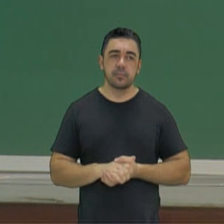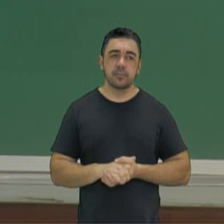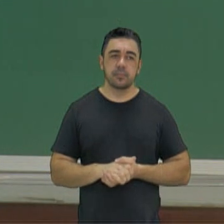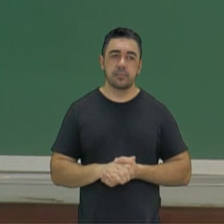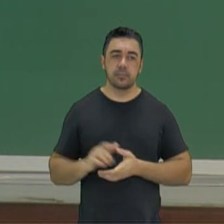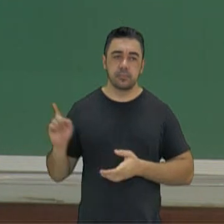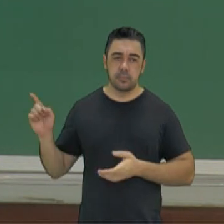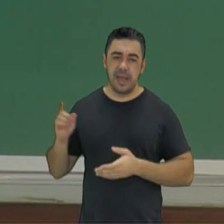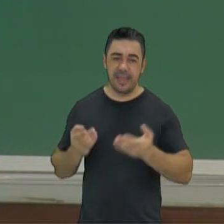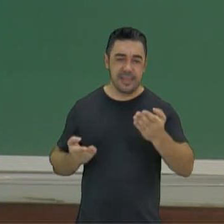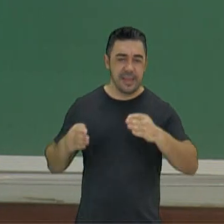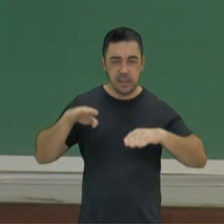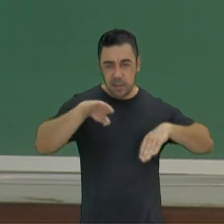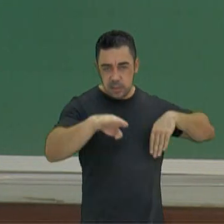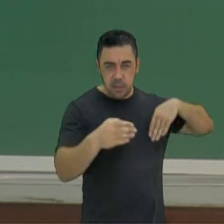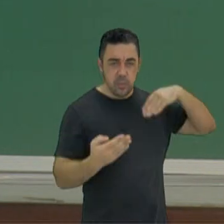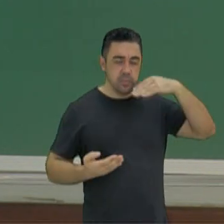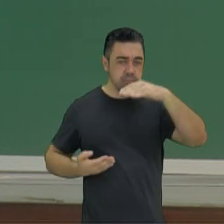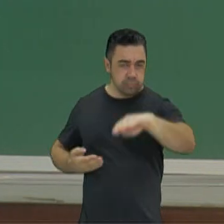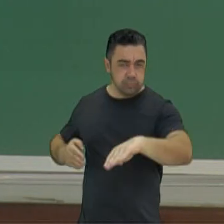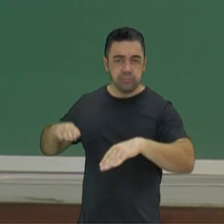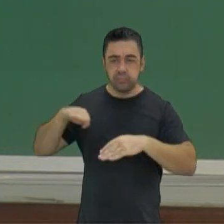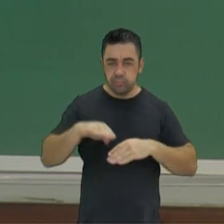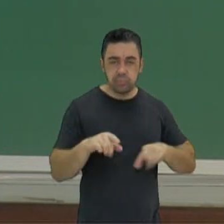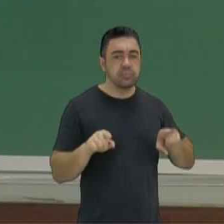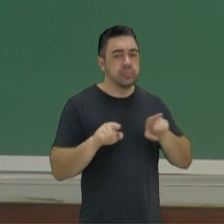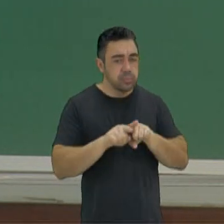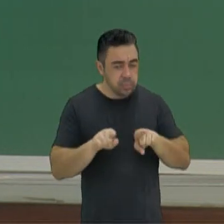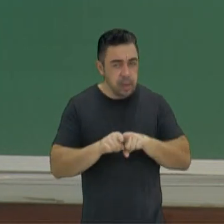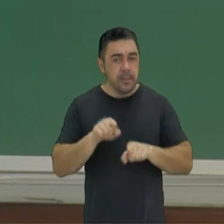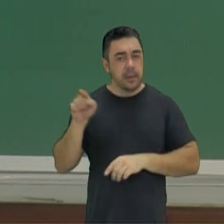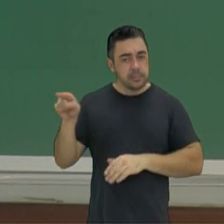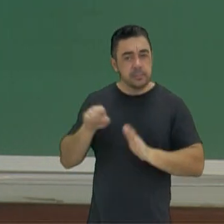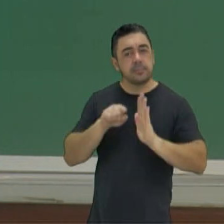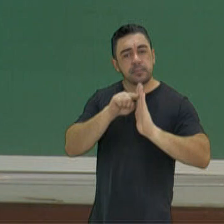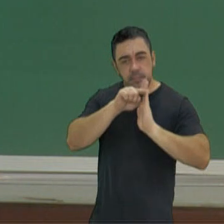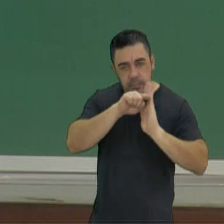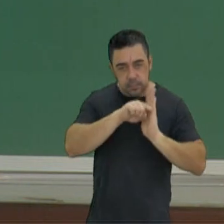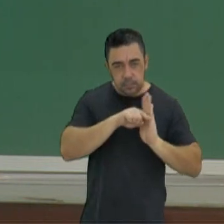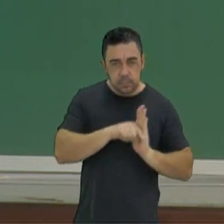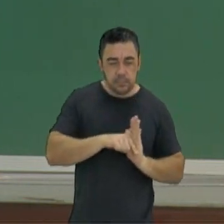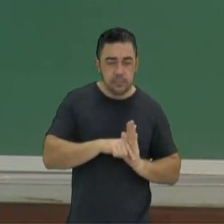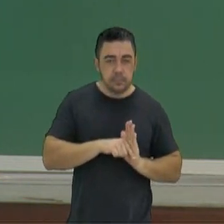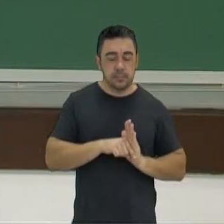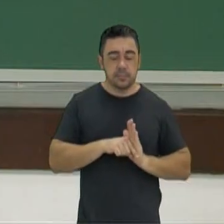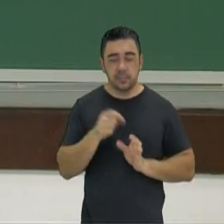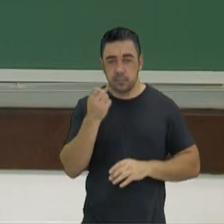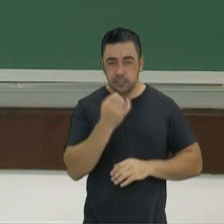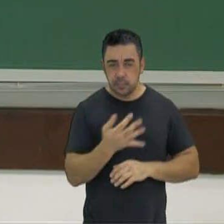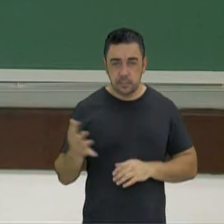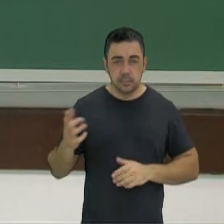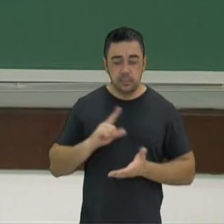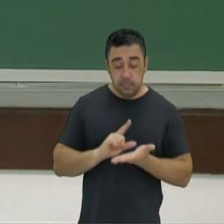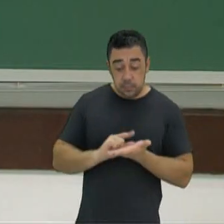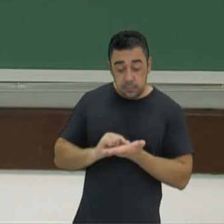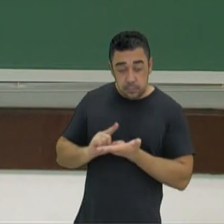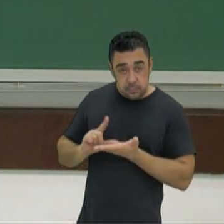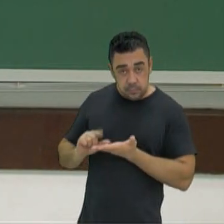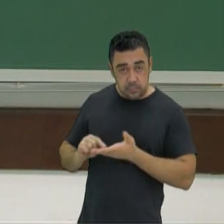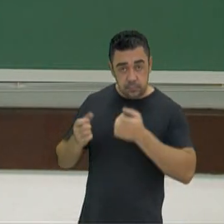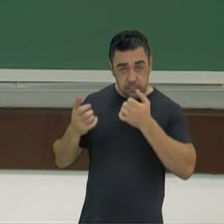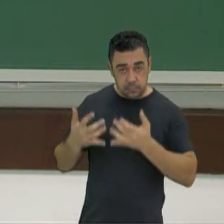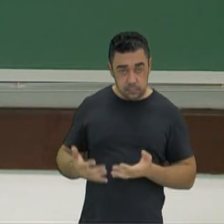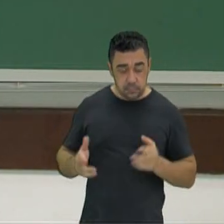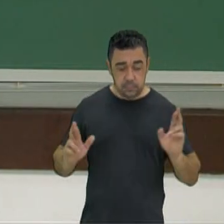A natação também ela vem sendo objeto de pesquisa. Então, muitos artigos científicos estão tratando